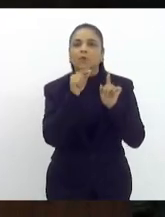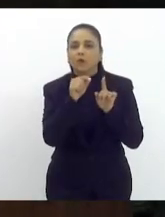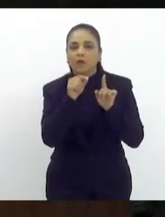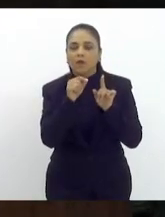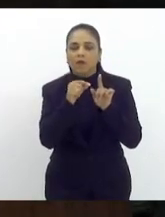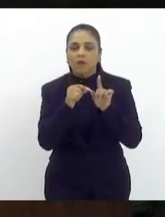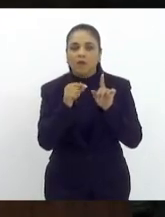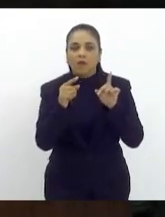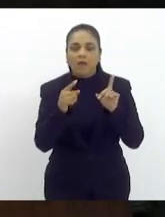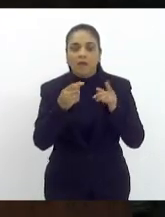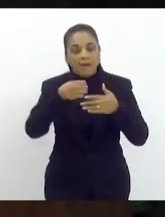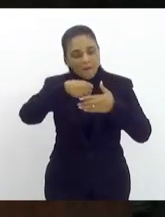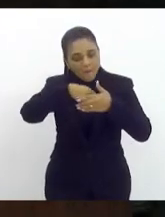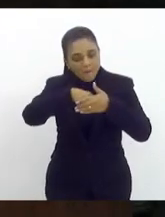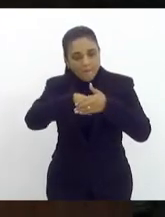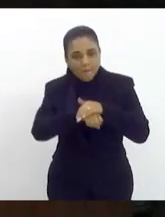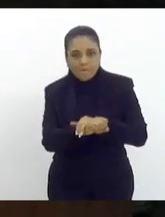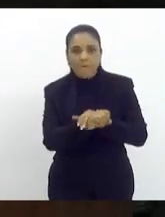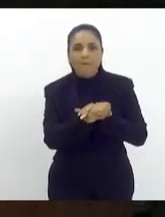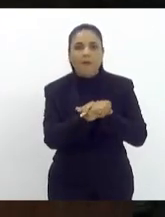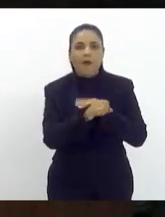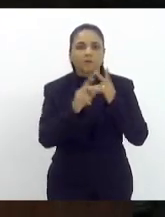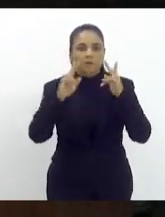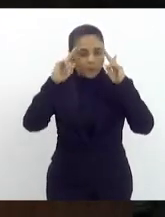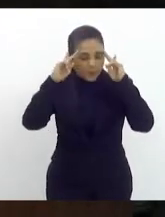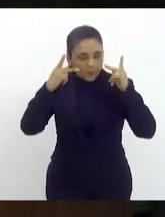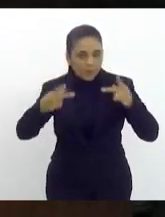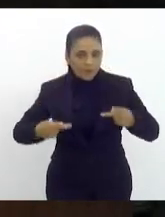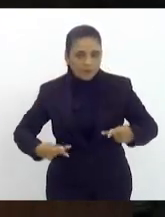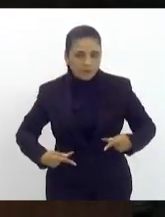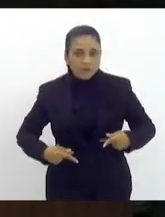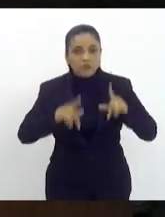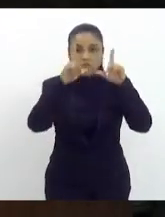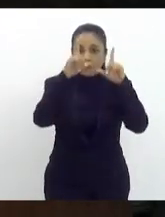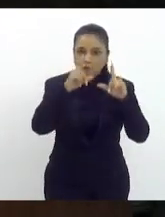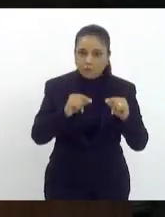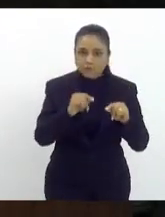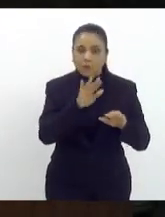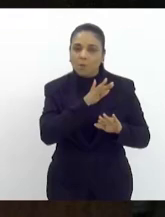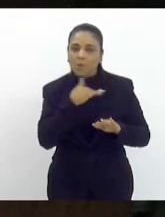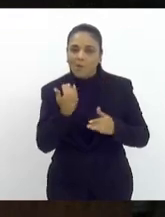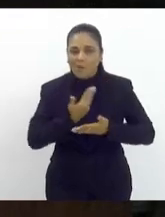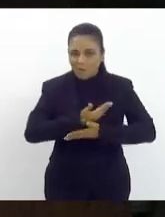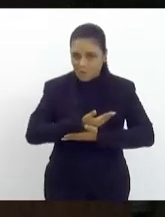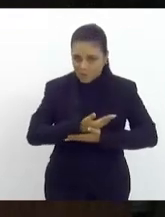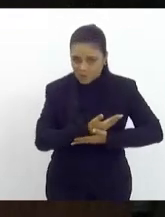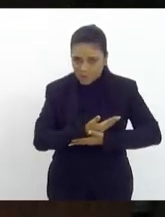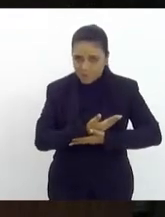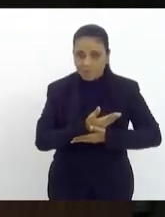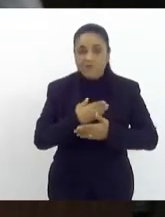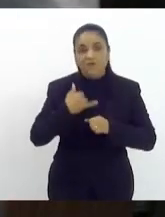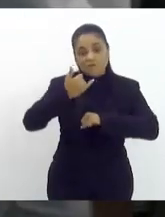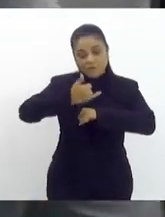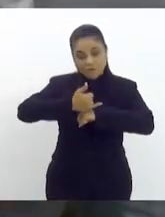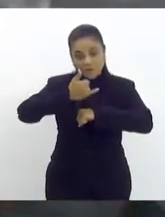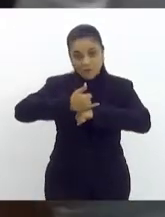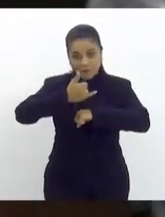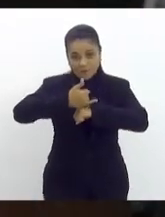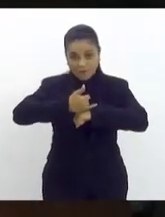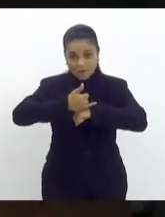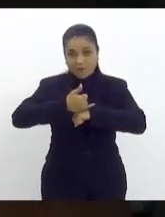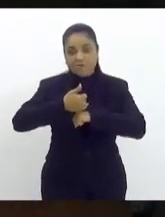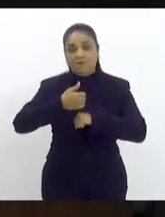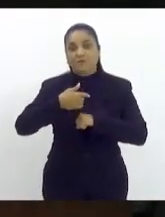atendimento de partos humanizados, o que tem reduzido muito a mortalidade materna. Em Volta Redonda, eu tive a grande